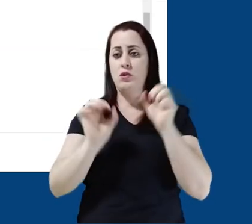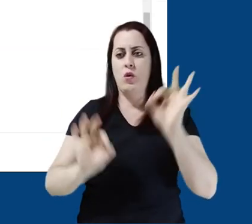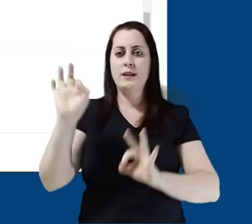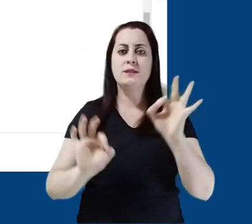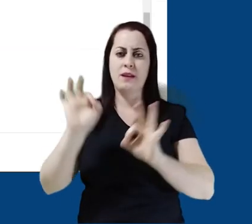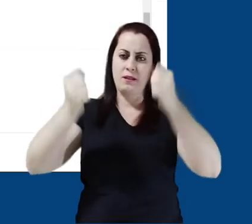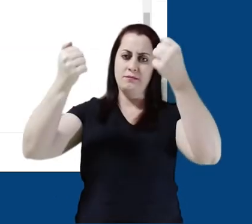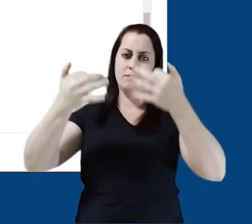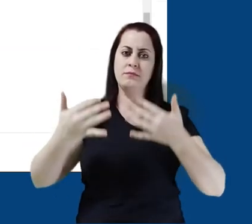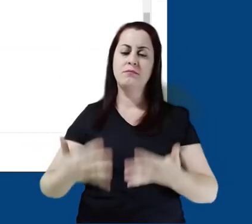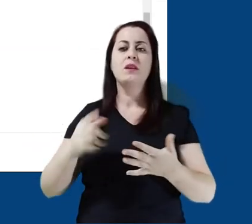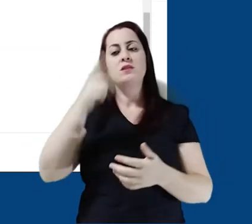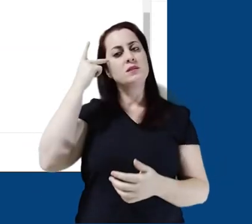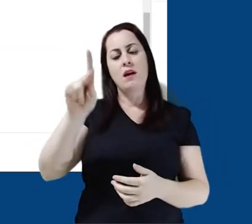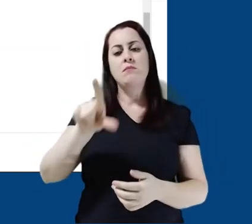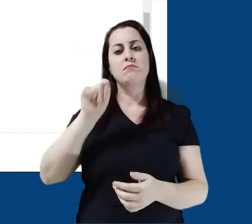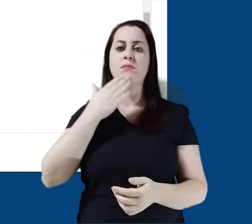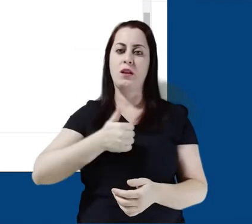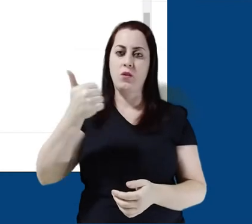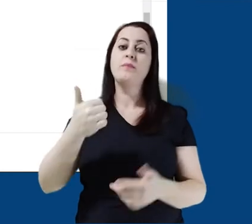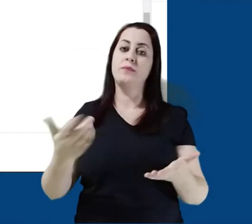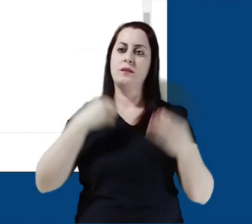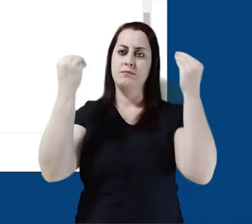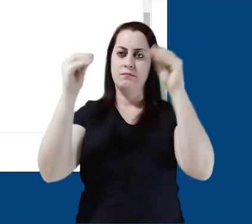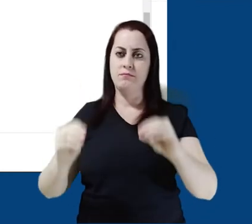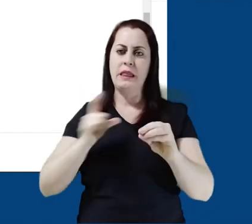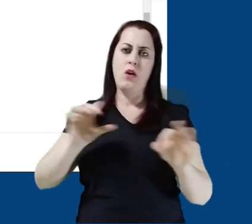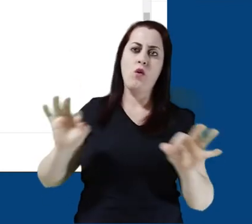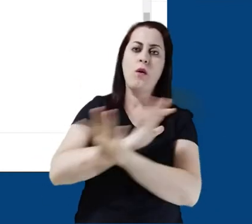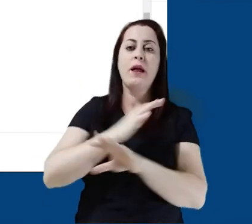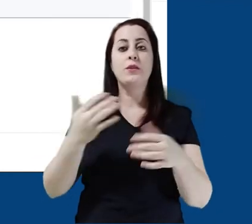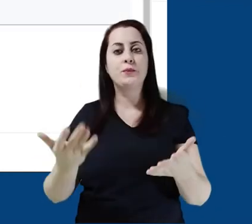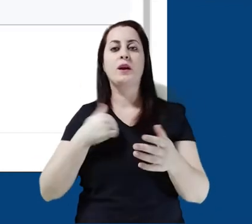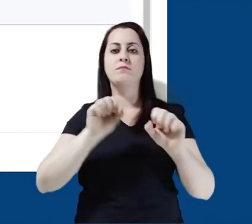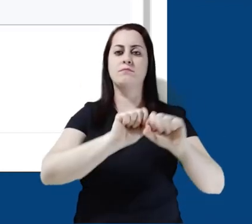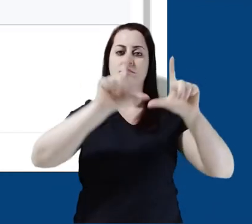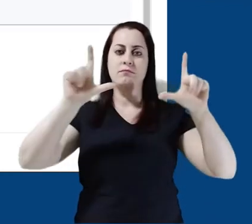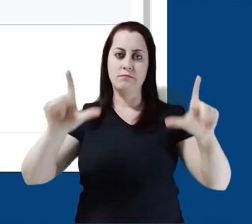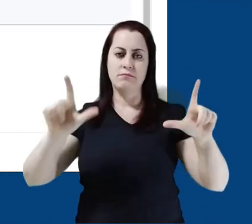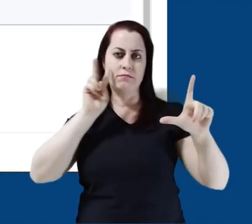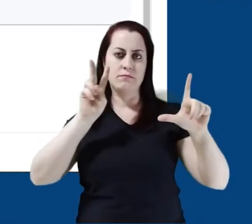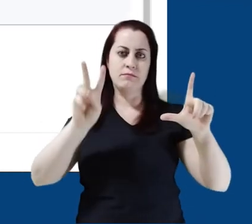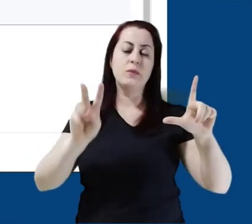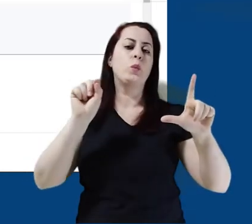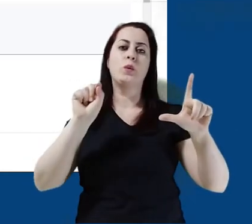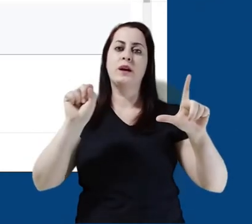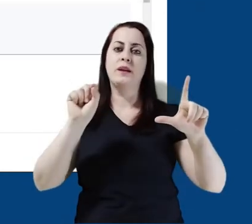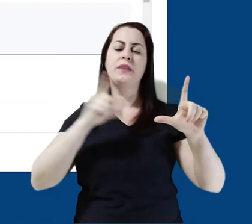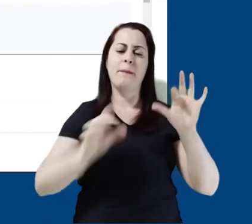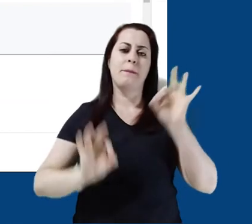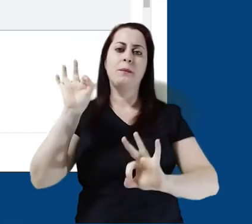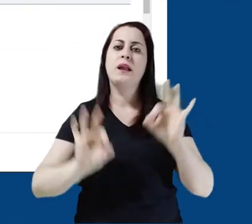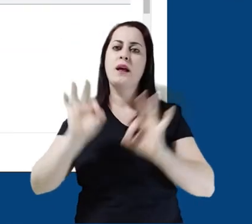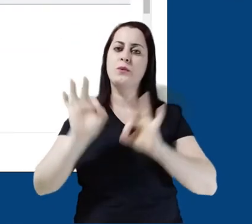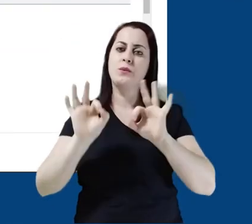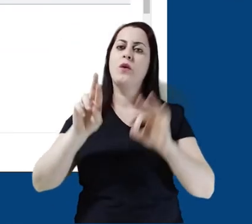você pode organizar essas descrições da maneira que preferir já preenchemos um critério completo aí eu vou abrir uma outra janela aqui